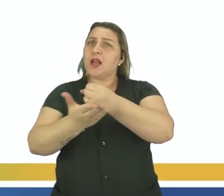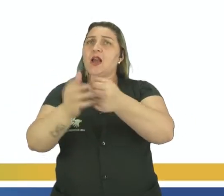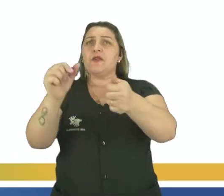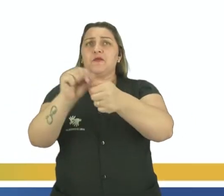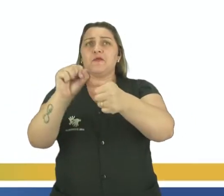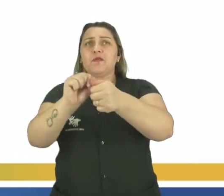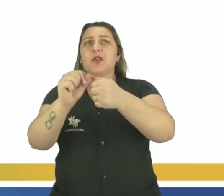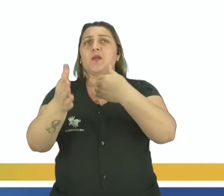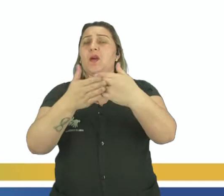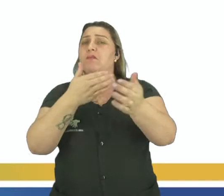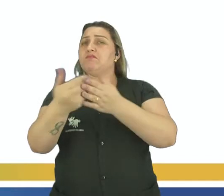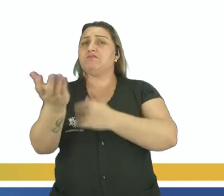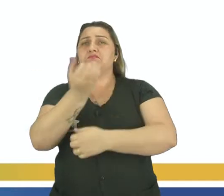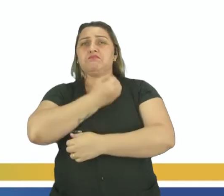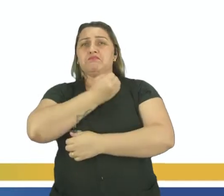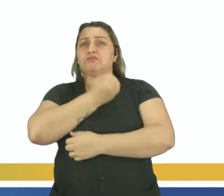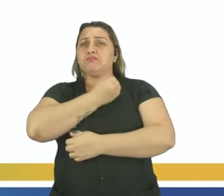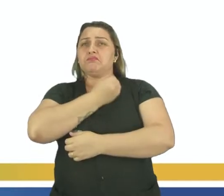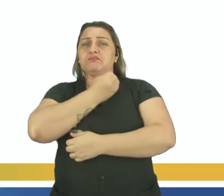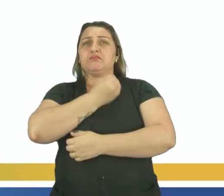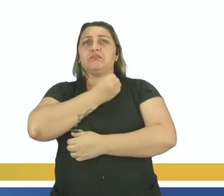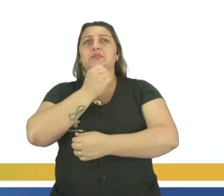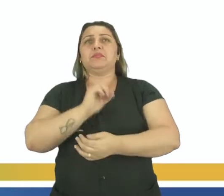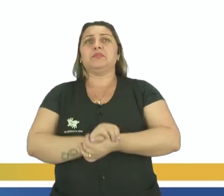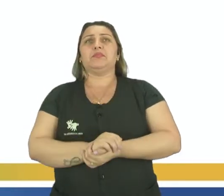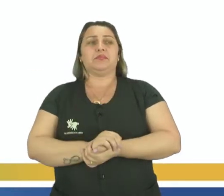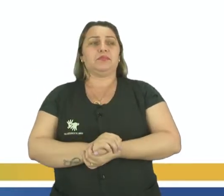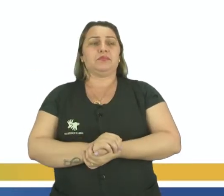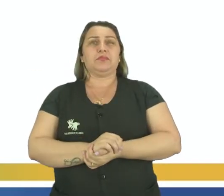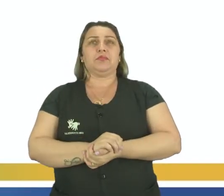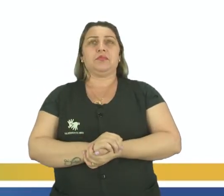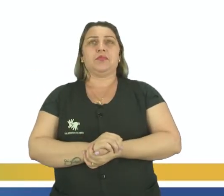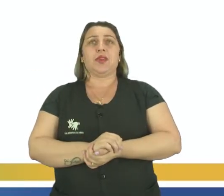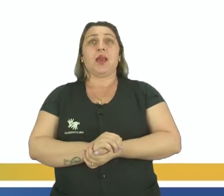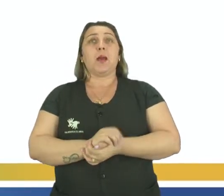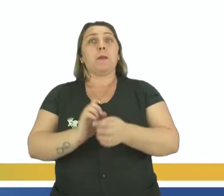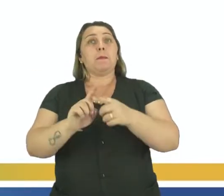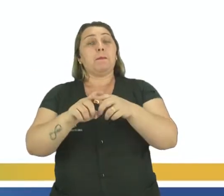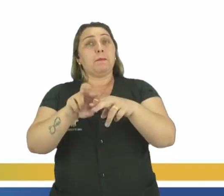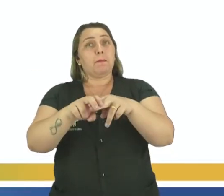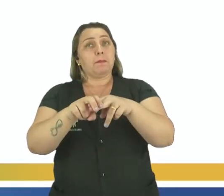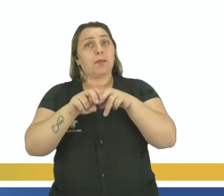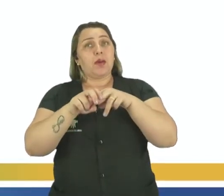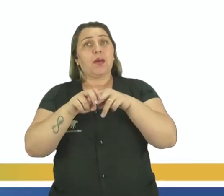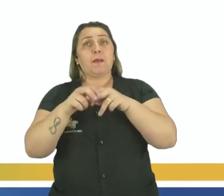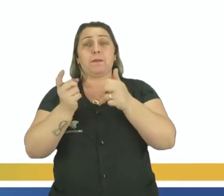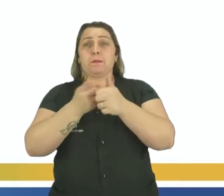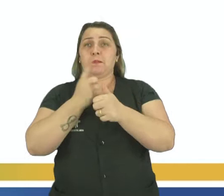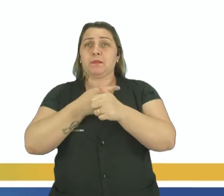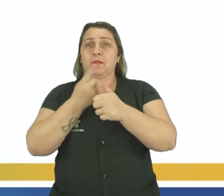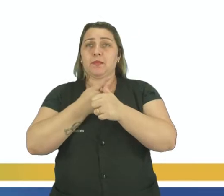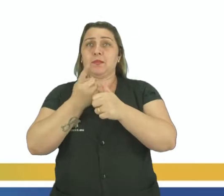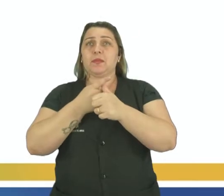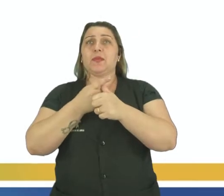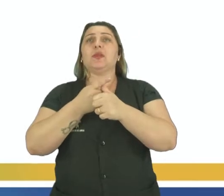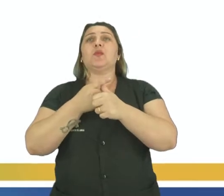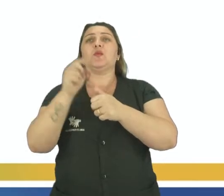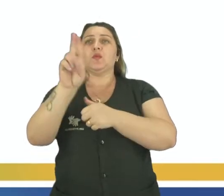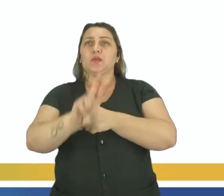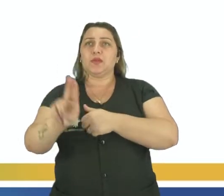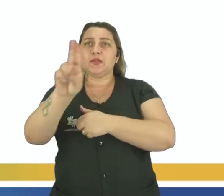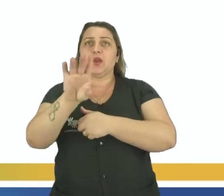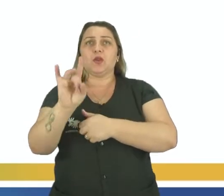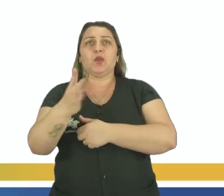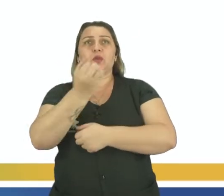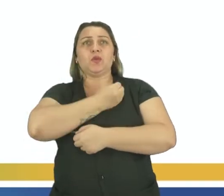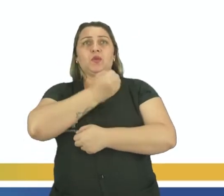básica e pode ser feita com qualquer tipo de número. Porém, em um primeiro momento, são usados